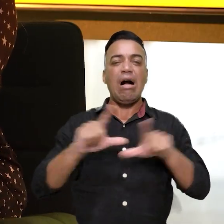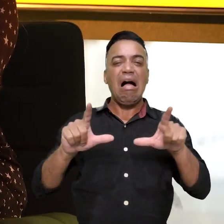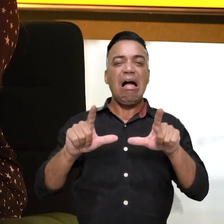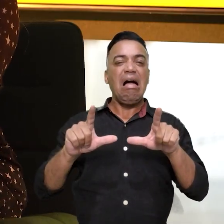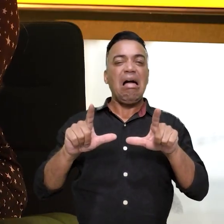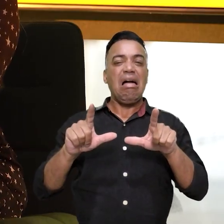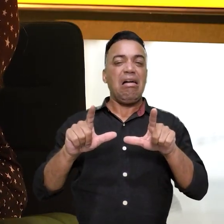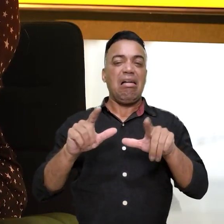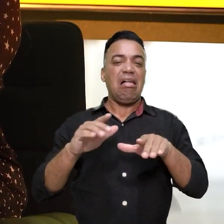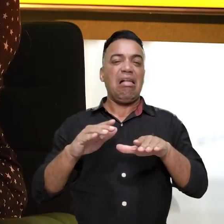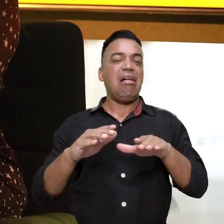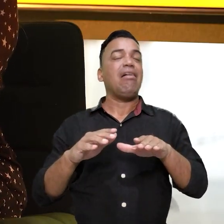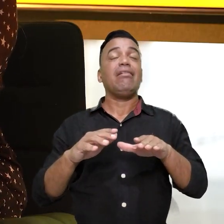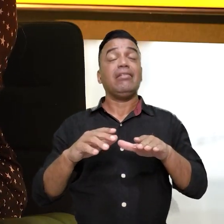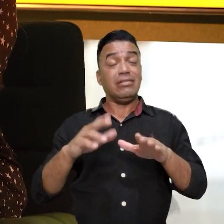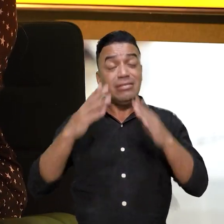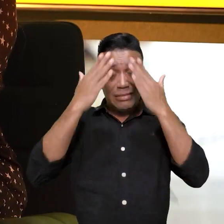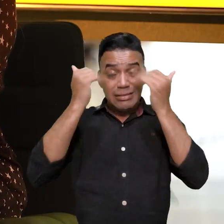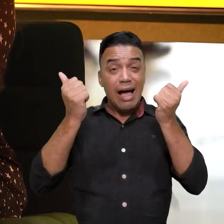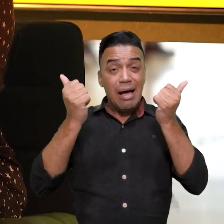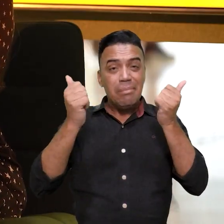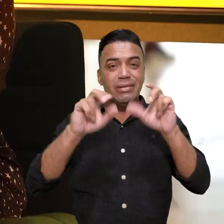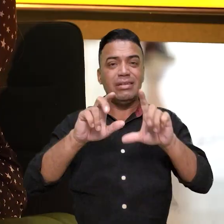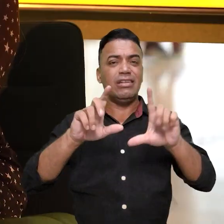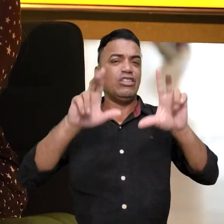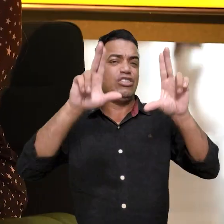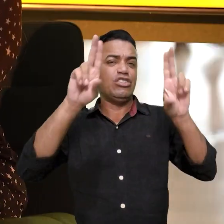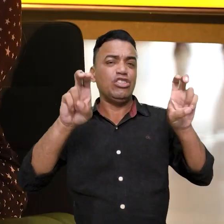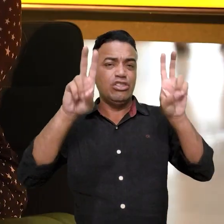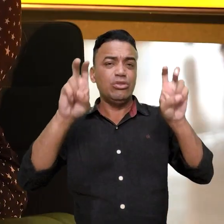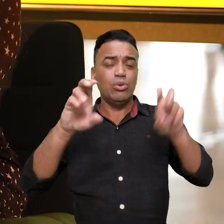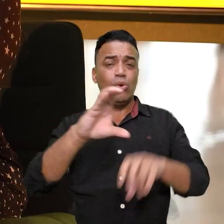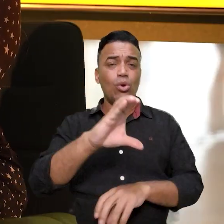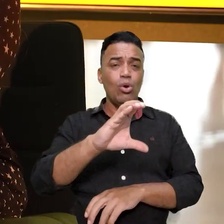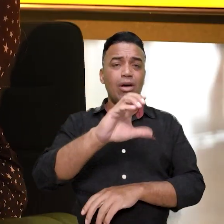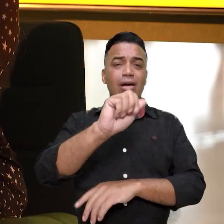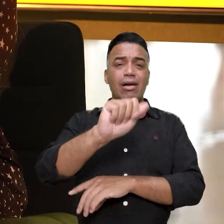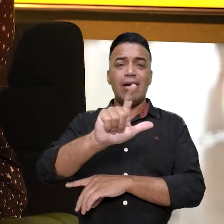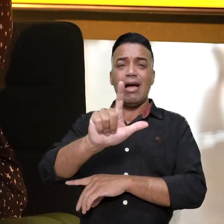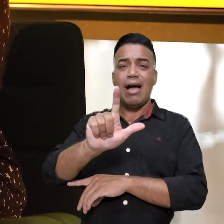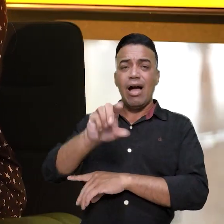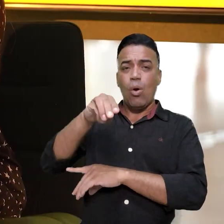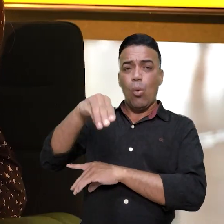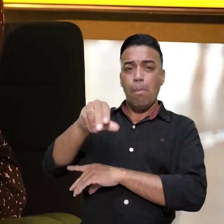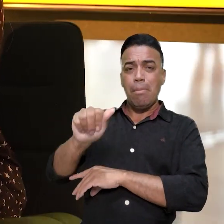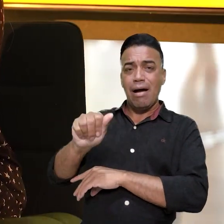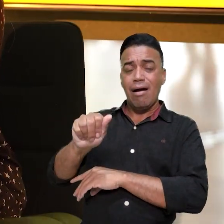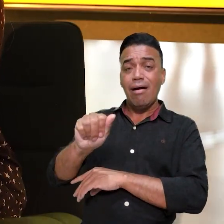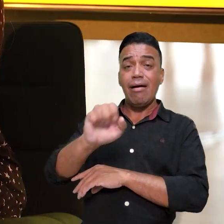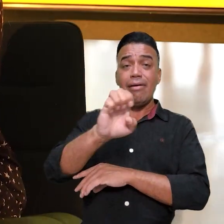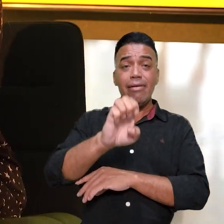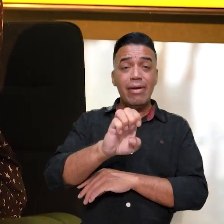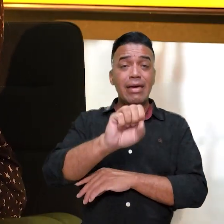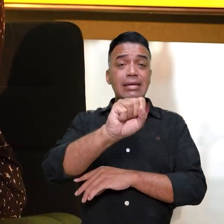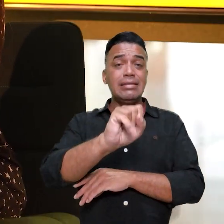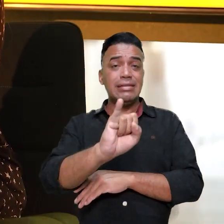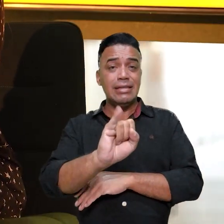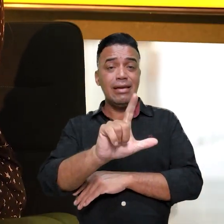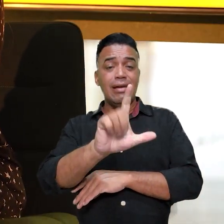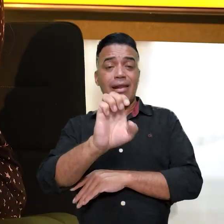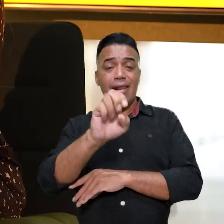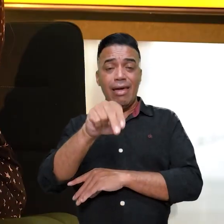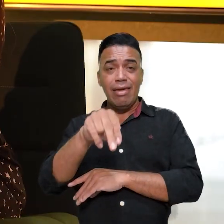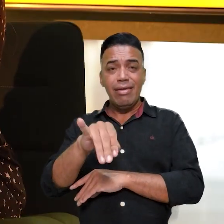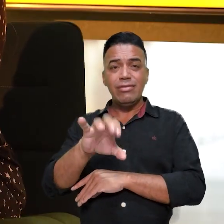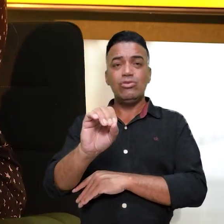sabe que, já no título, calma e silêncio são